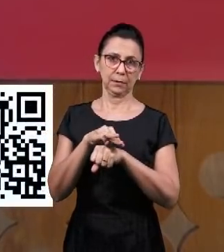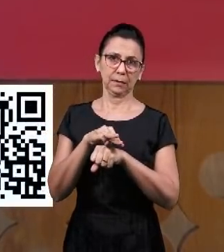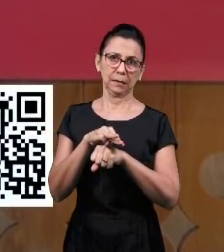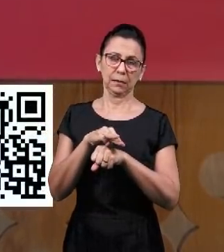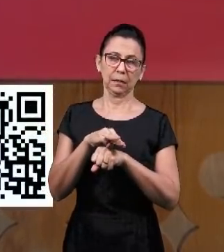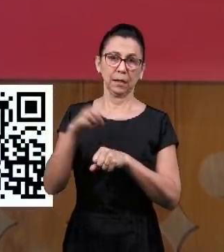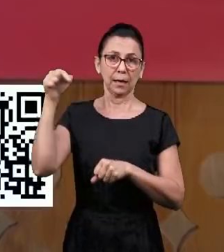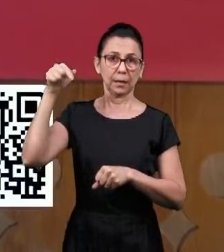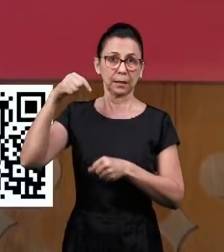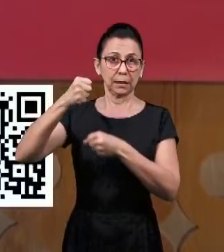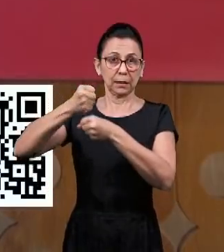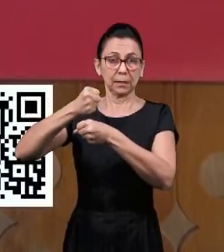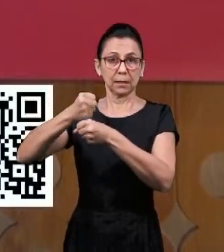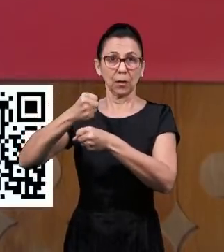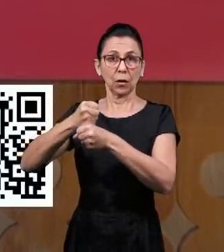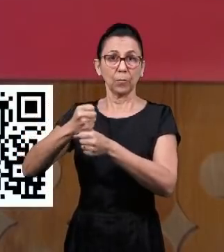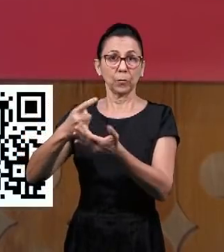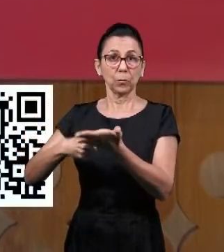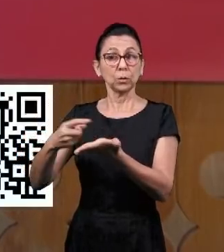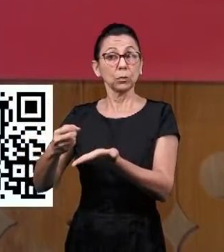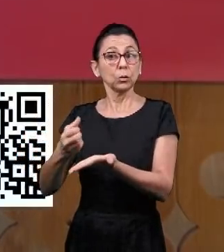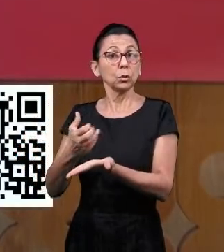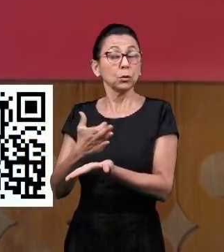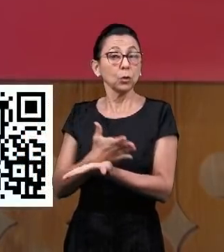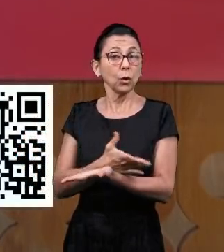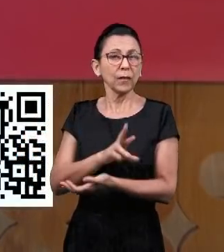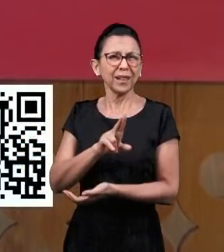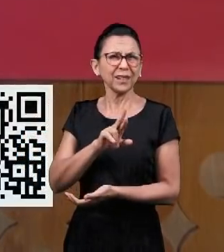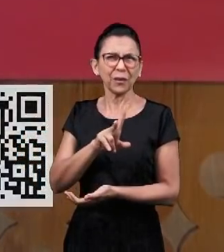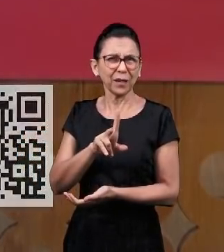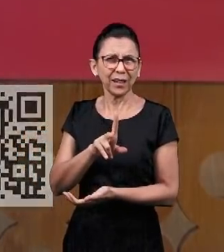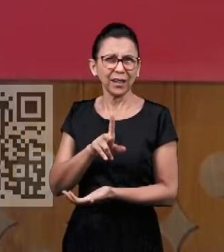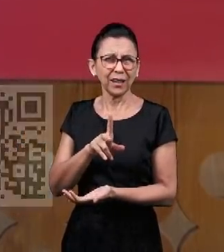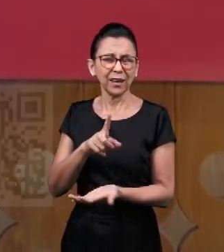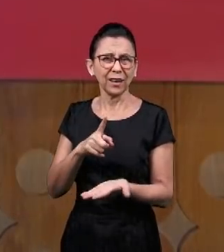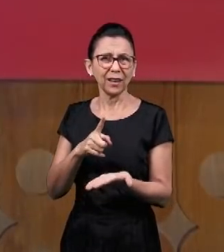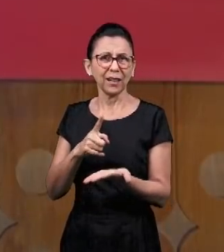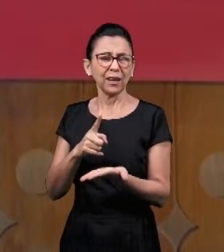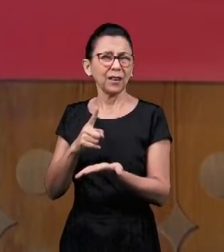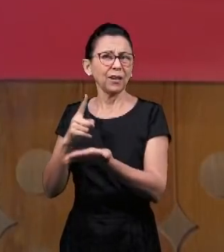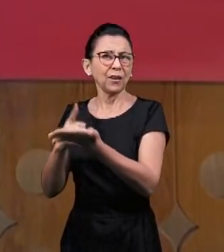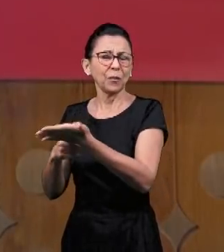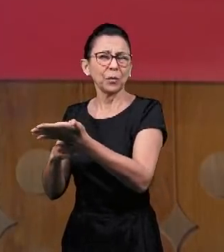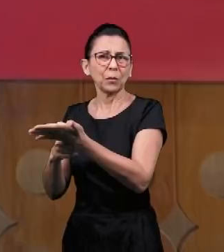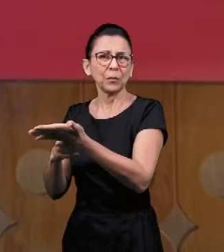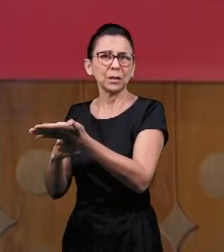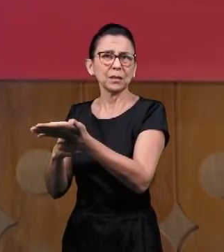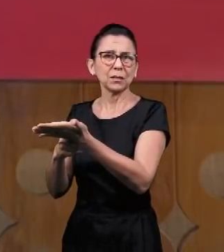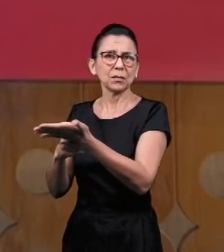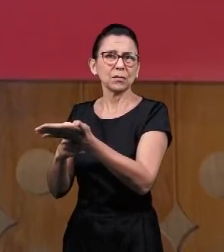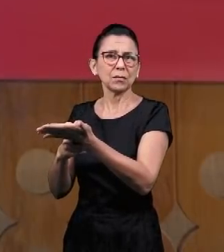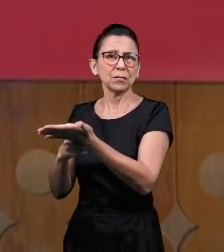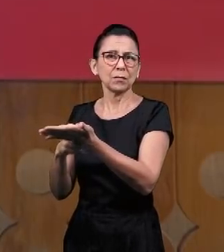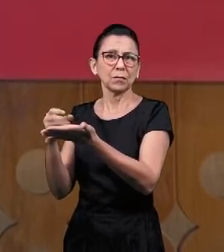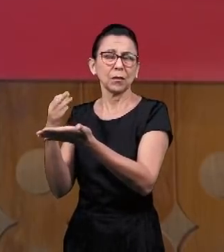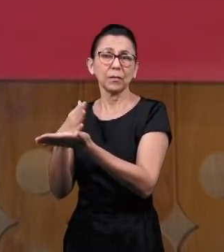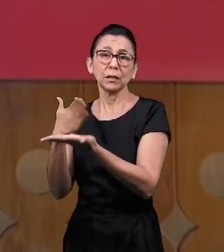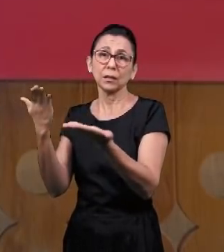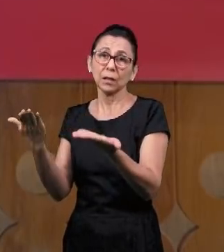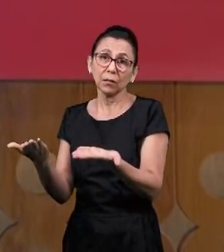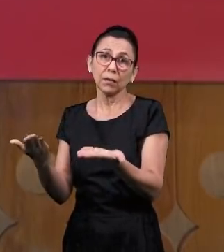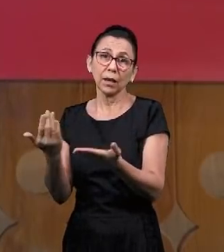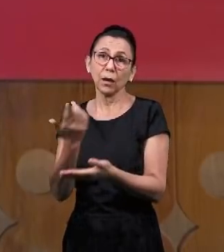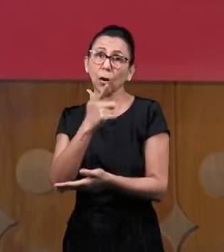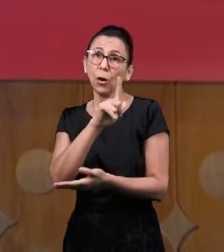nessa obra é do novo pacto. Quando não é ministério do novo pacto, então por que eu digo ministério da iniquidade? Porque o ministério da iniquidade